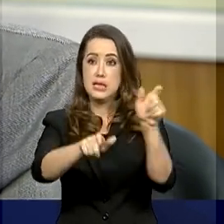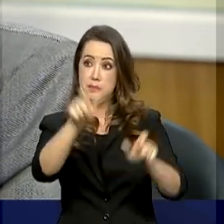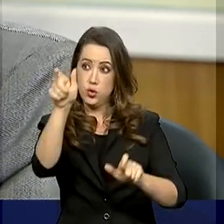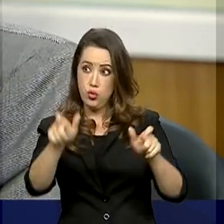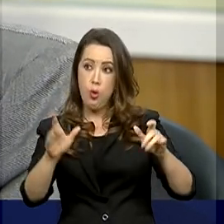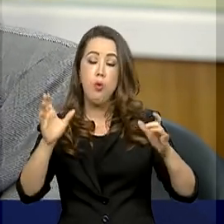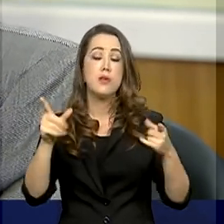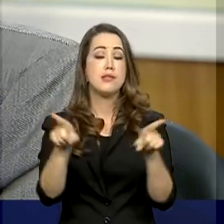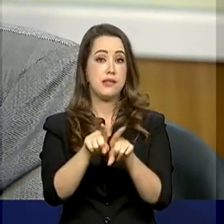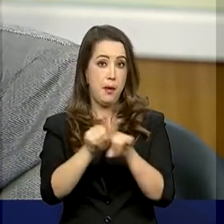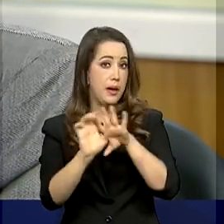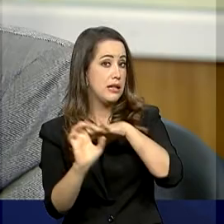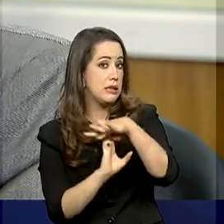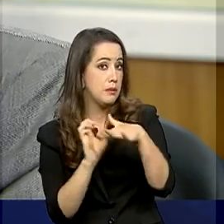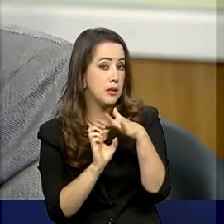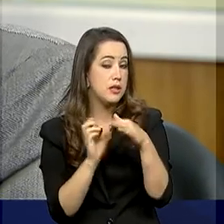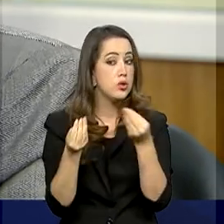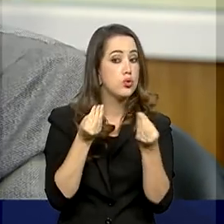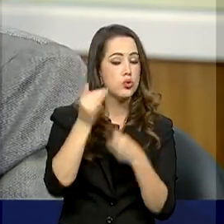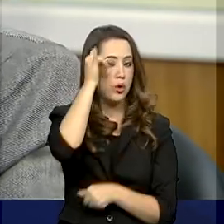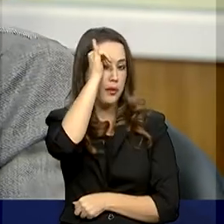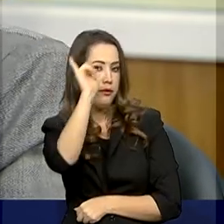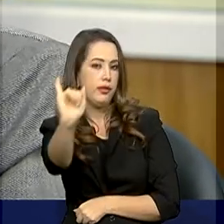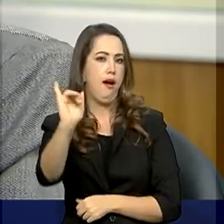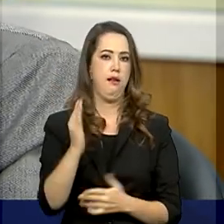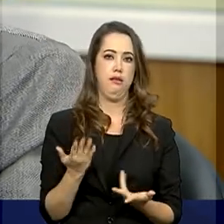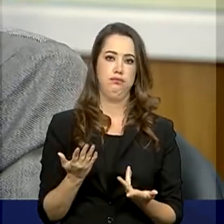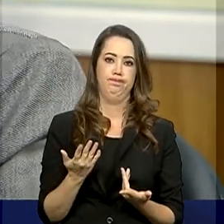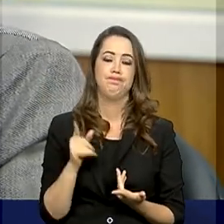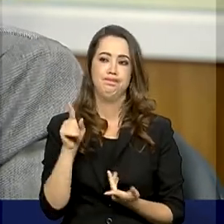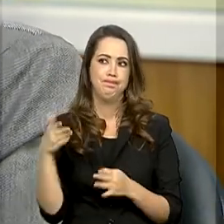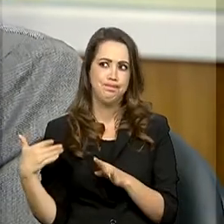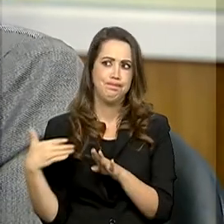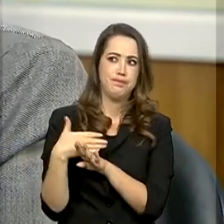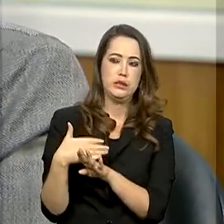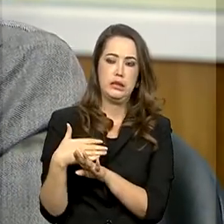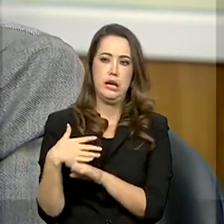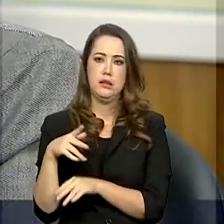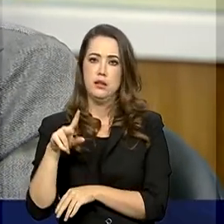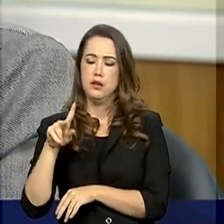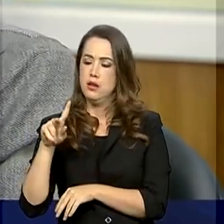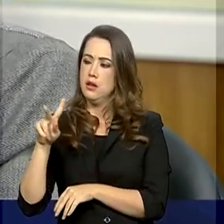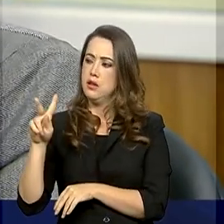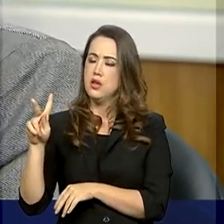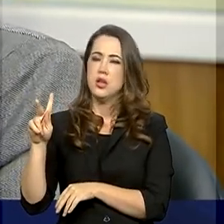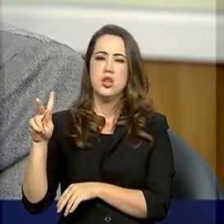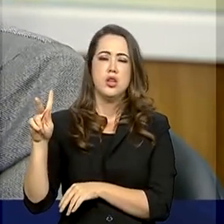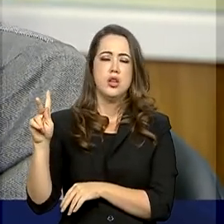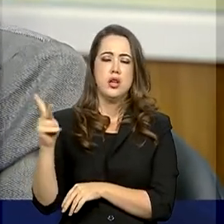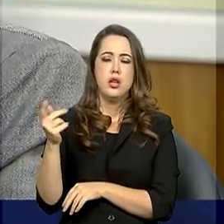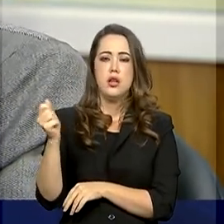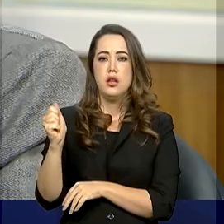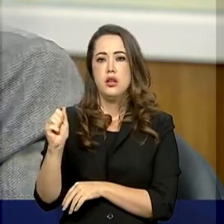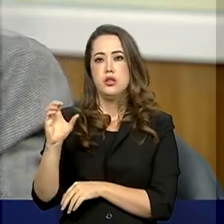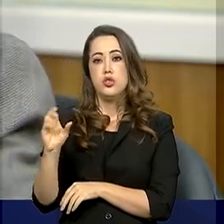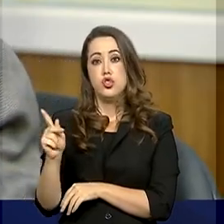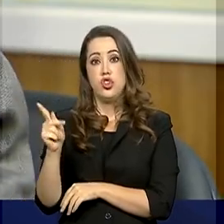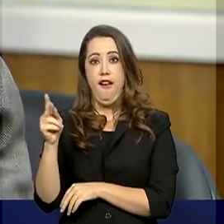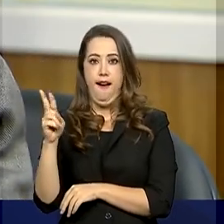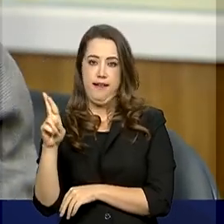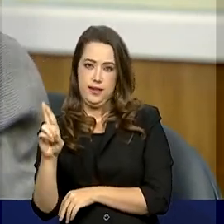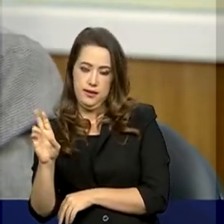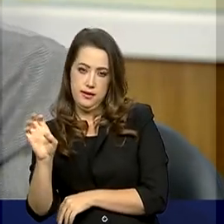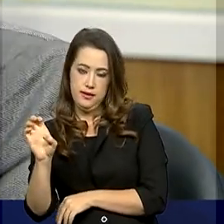como se prevenir contra esses ataques quando essas violações mas eu que disse desde o início não é uma regra